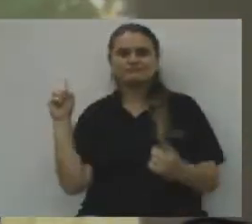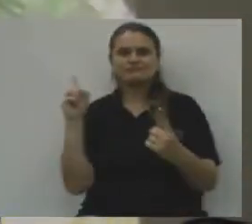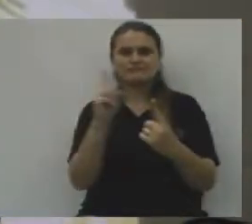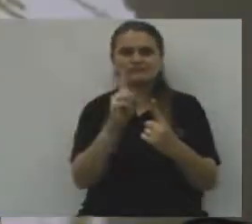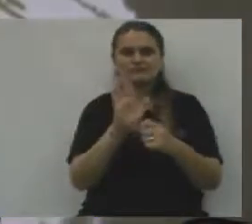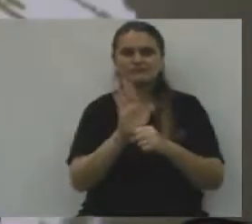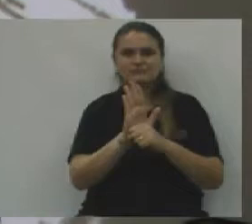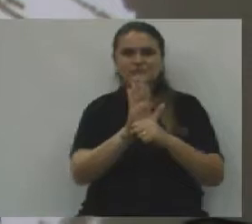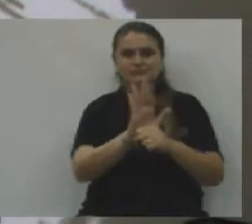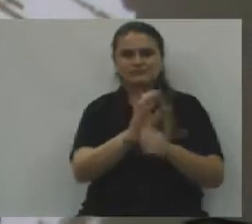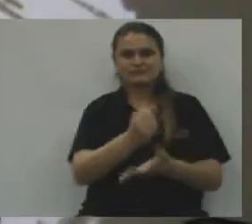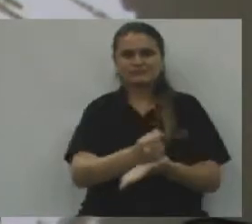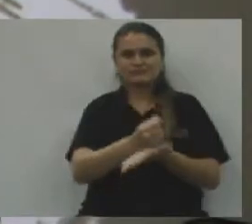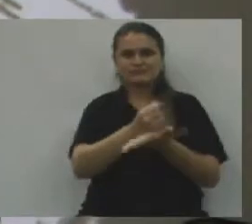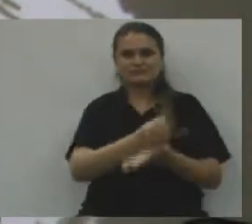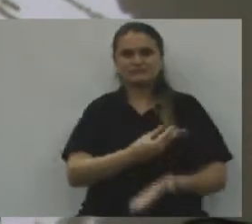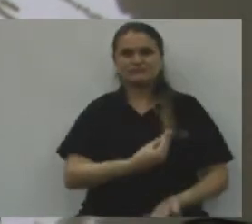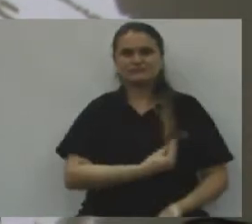socorrer as vítimas.